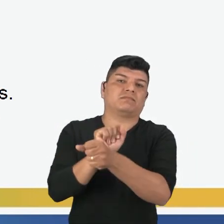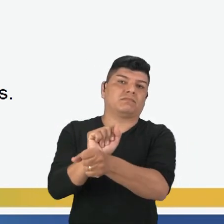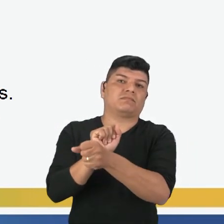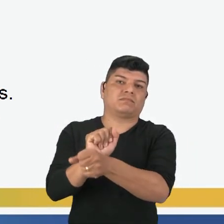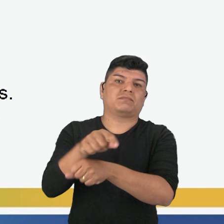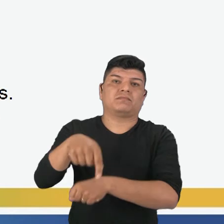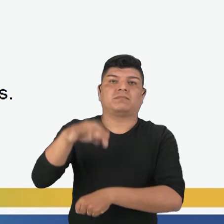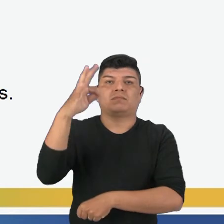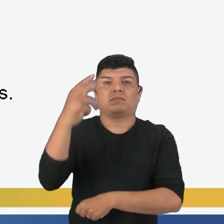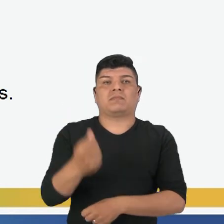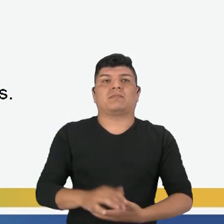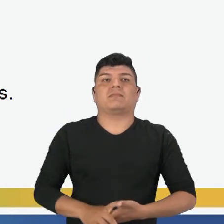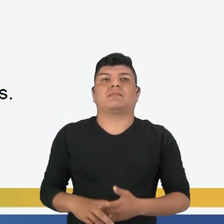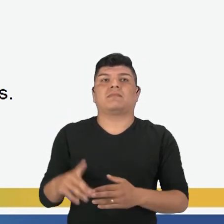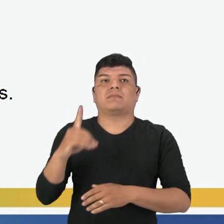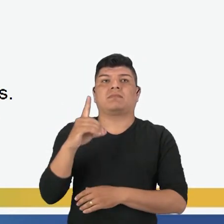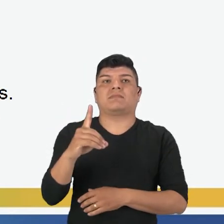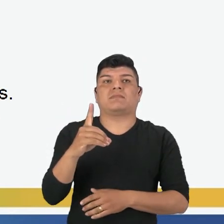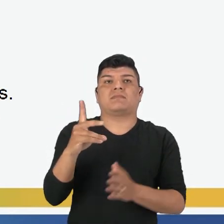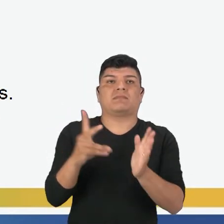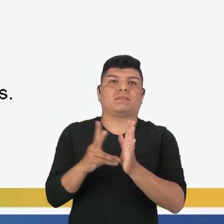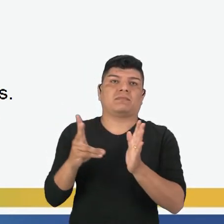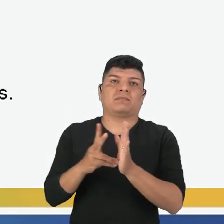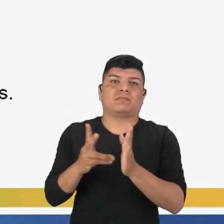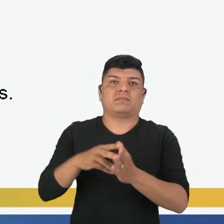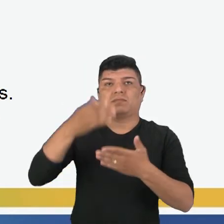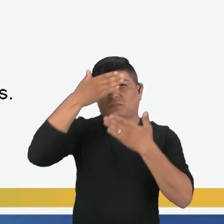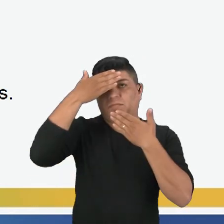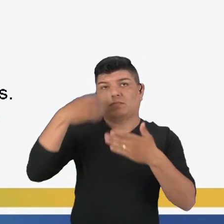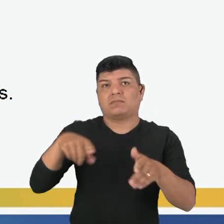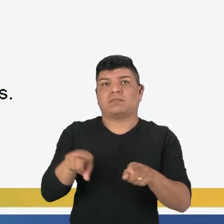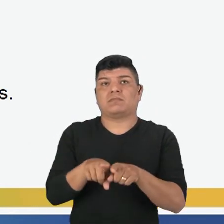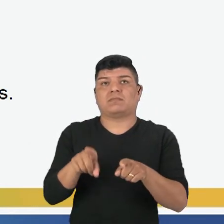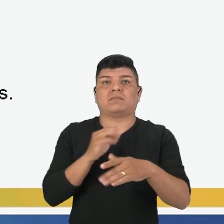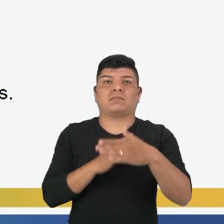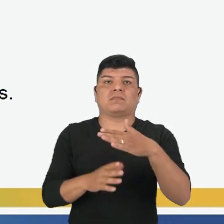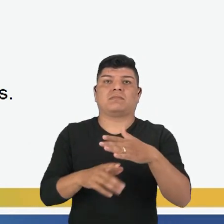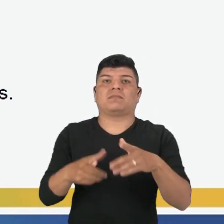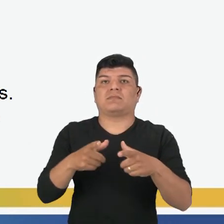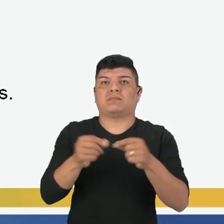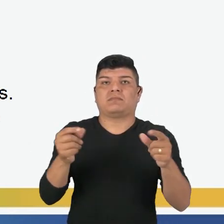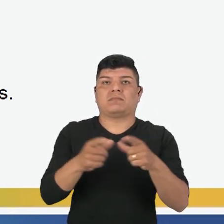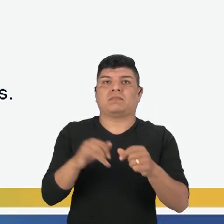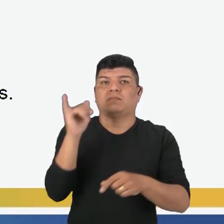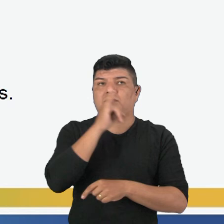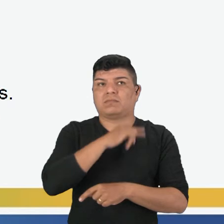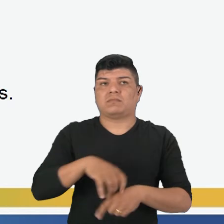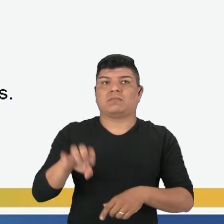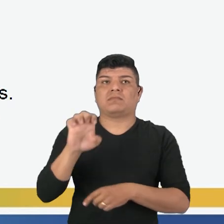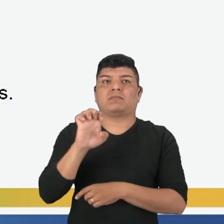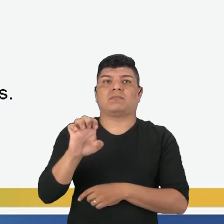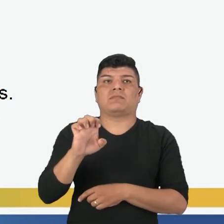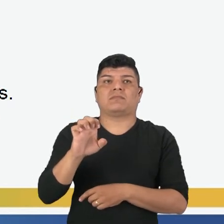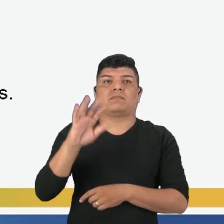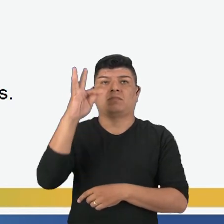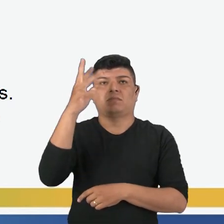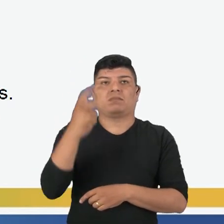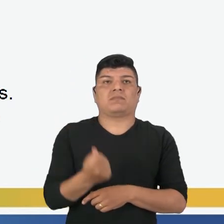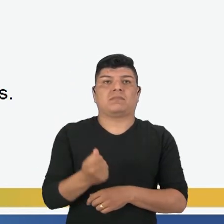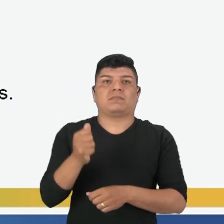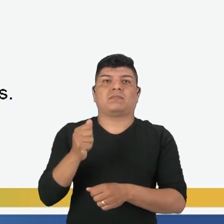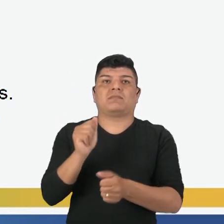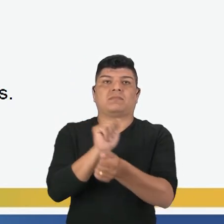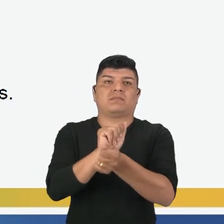escravizado. Letra D, indígenas, imigrantes árabes e os imigrantes japoneses e italianos. Letra E, os